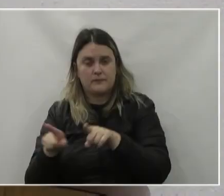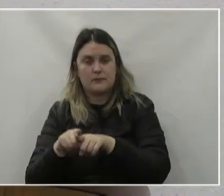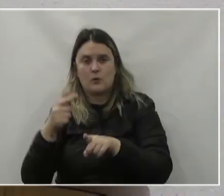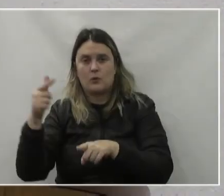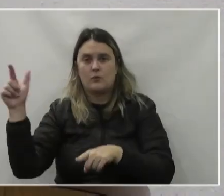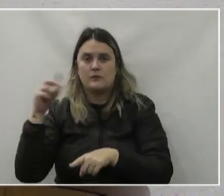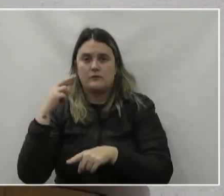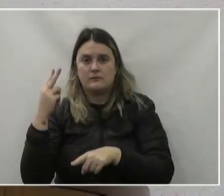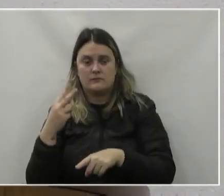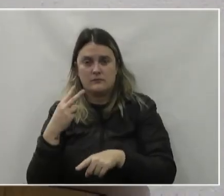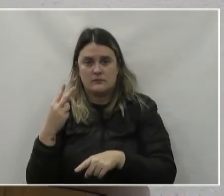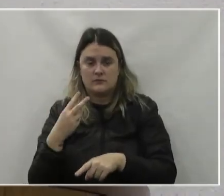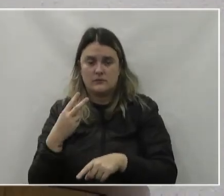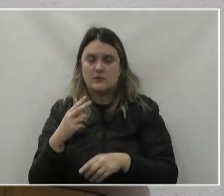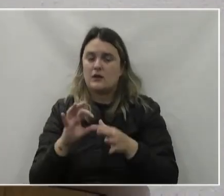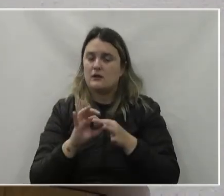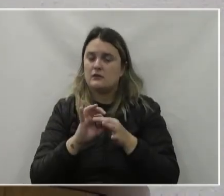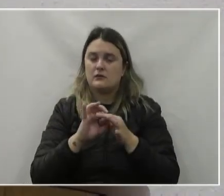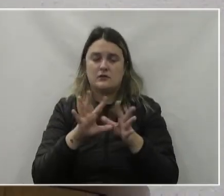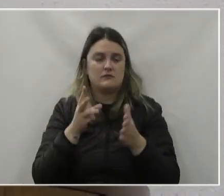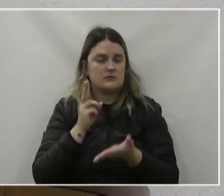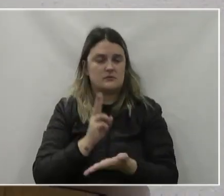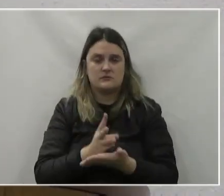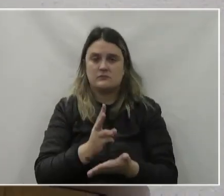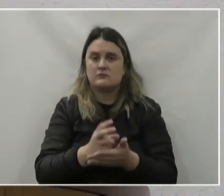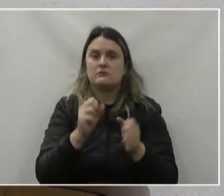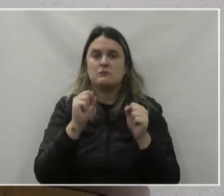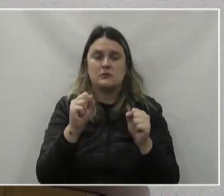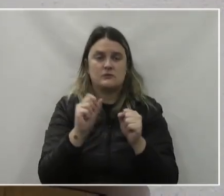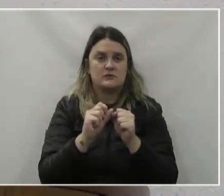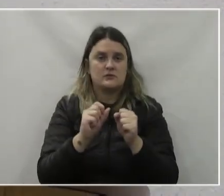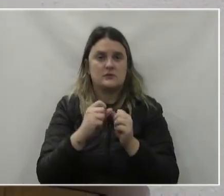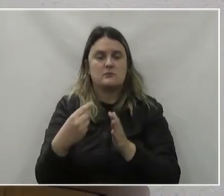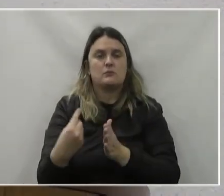né, estou à disposição, me coloco à disposição